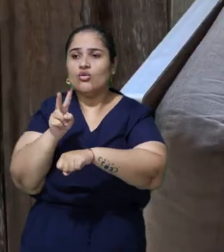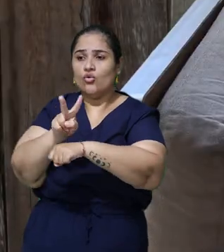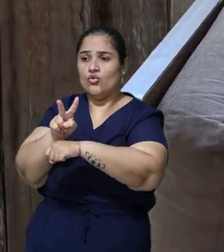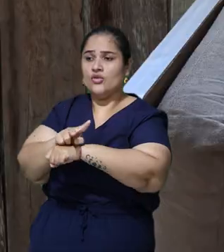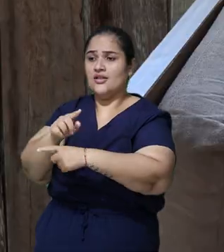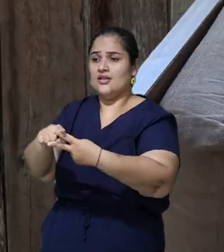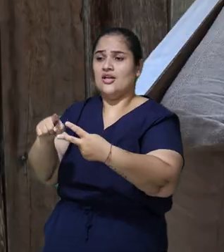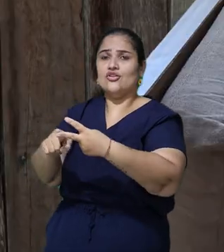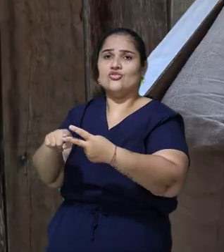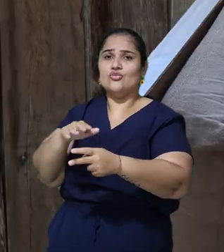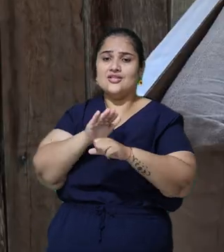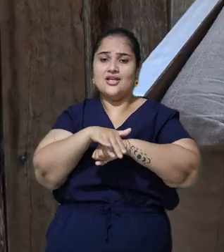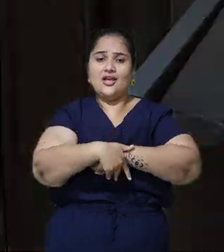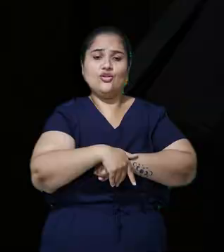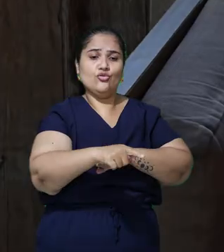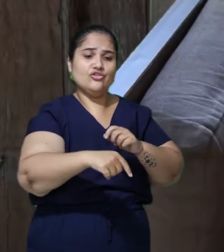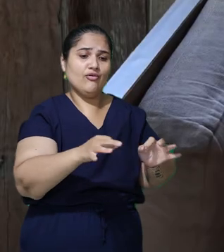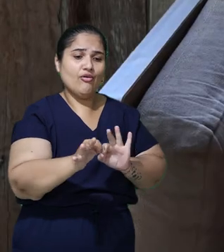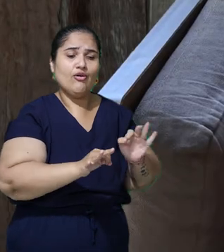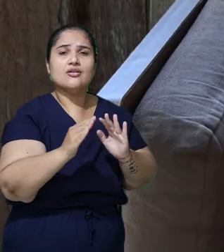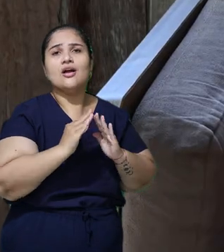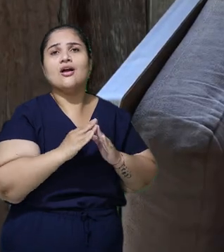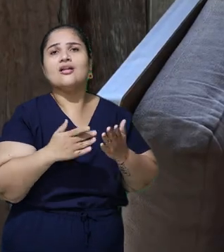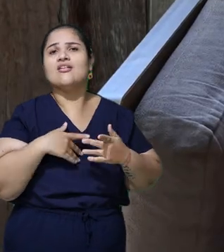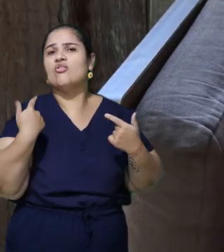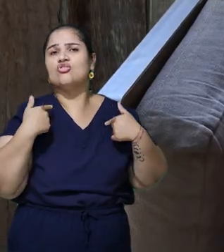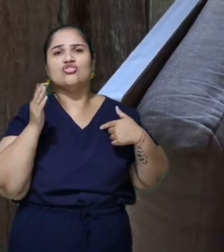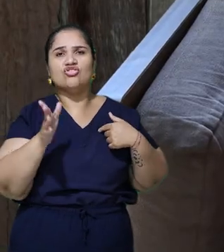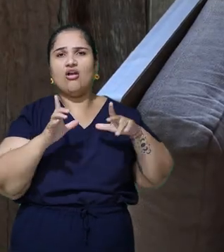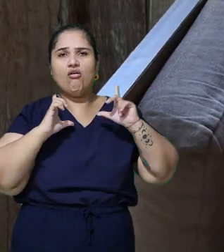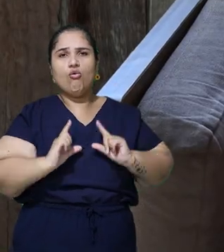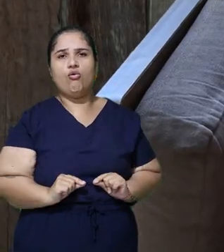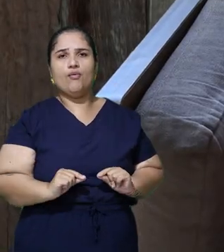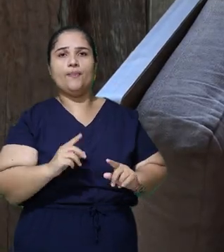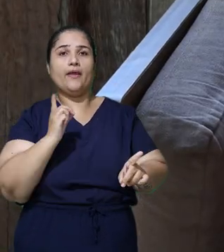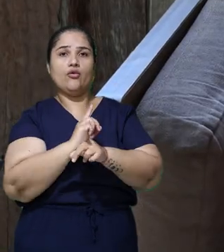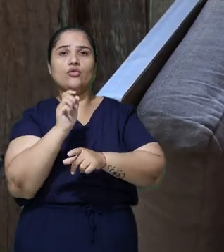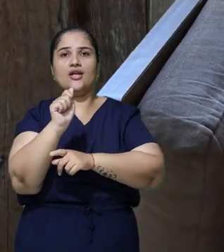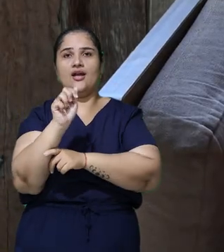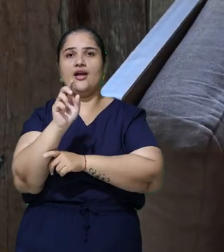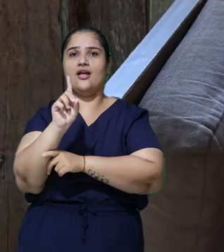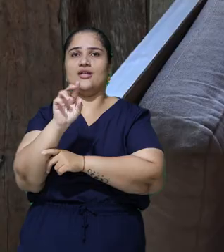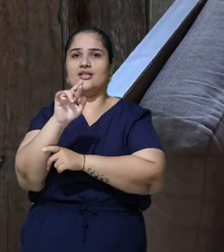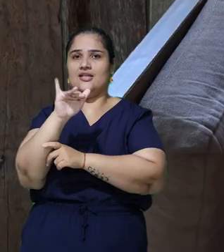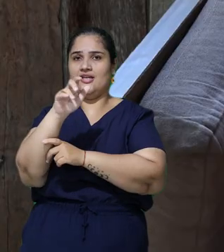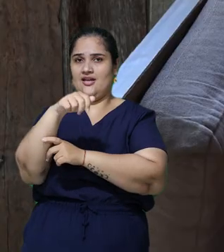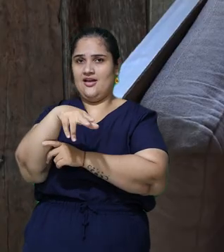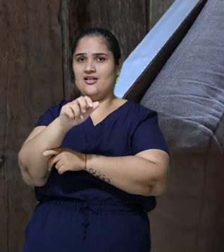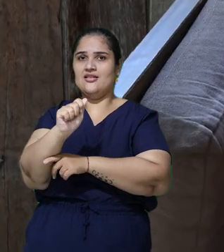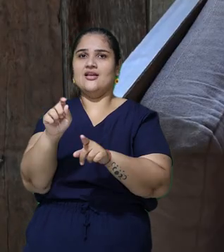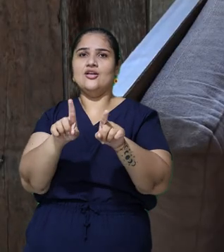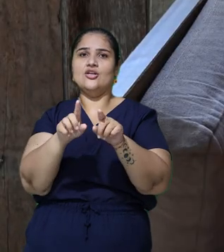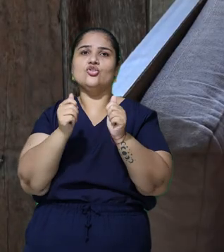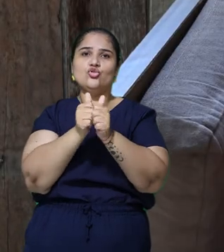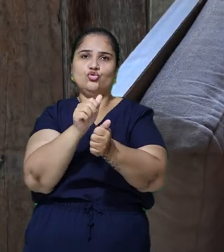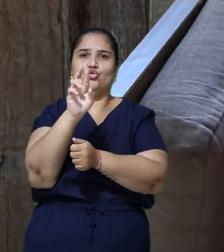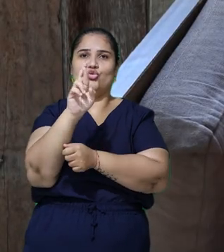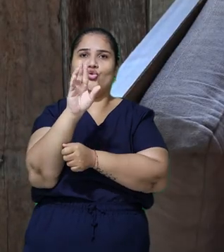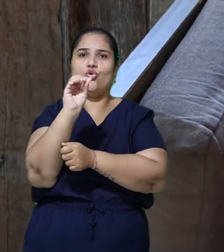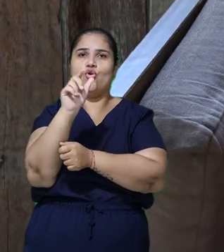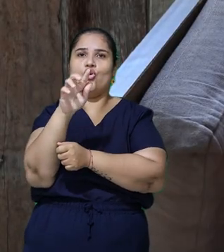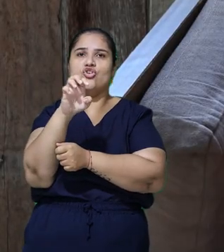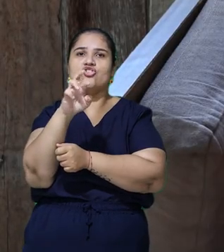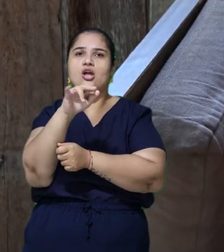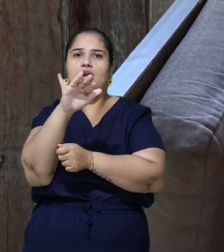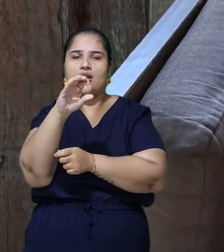da casa, eu já estava esgotada. Encontrei a Adriana Rogério. Eu estava muito